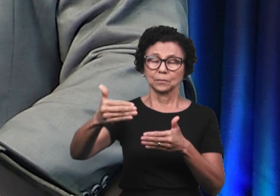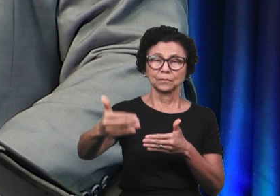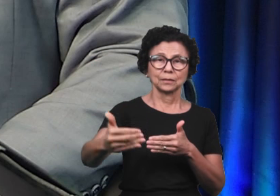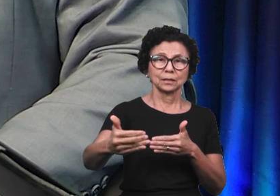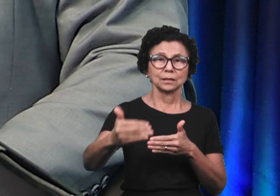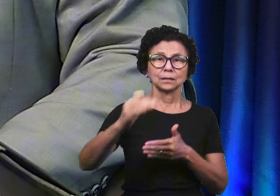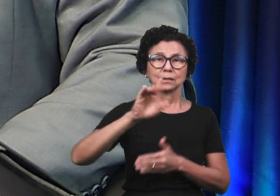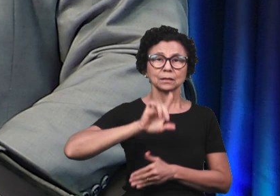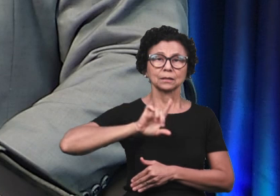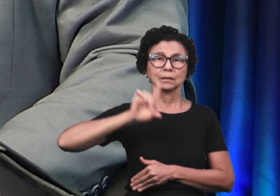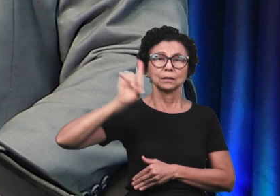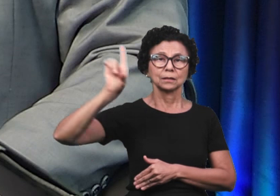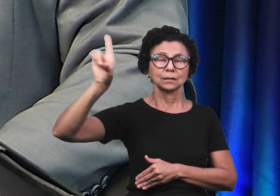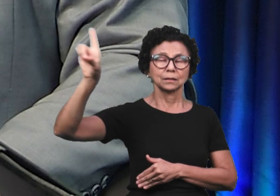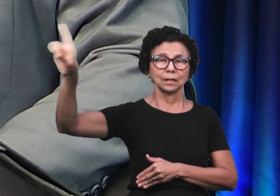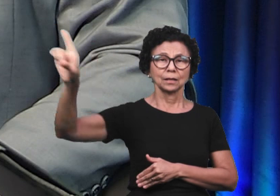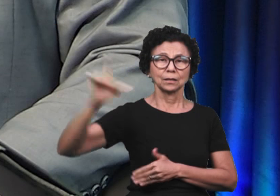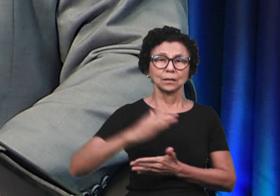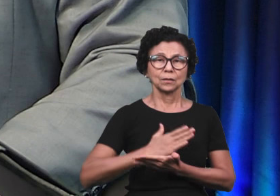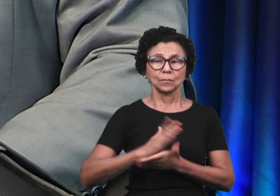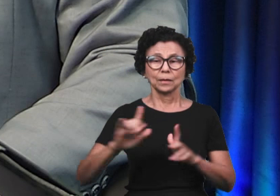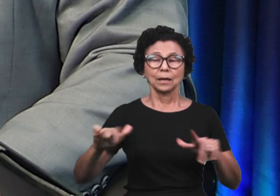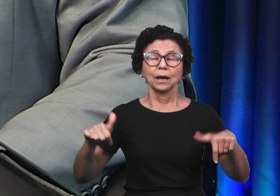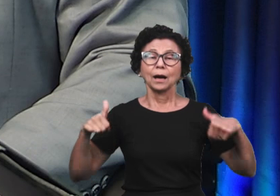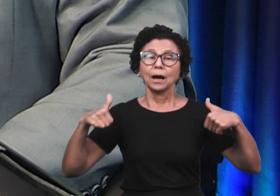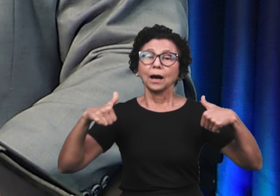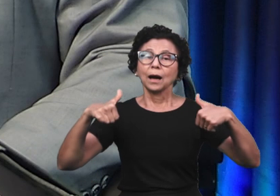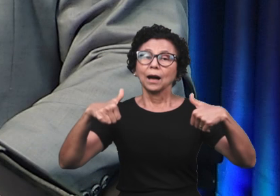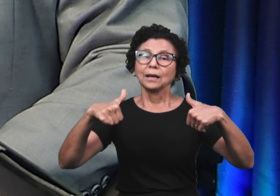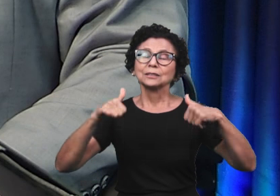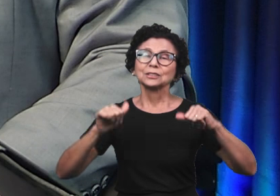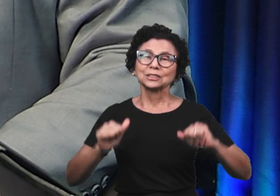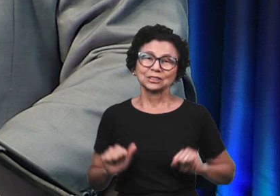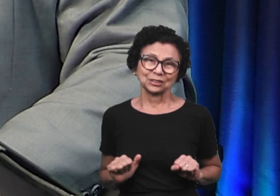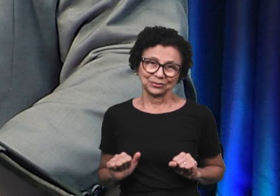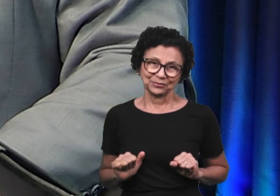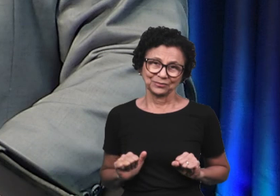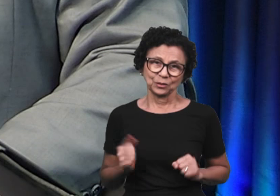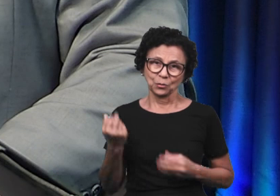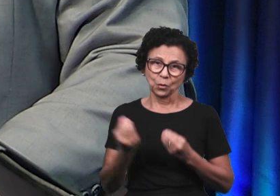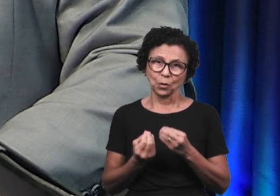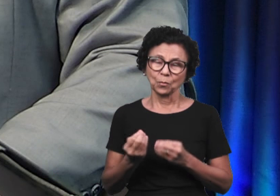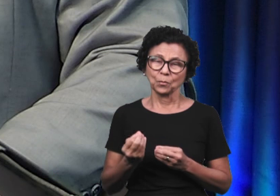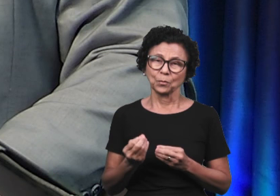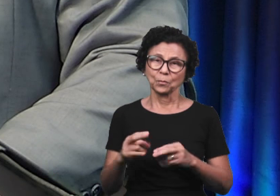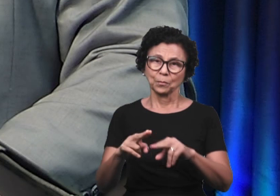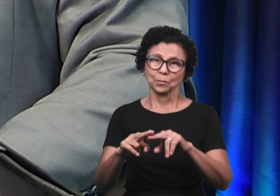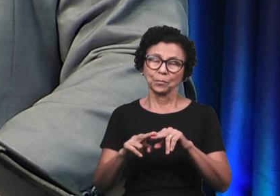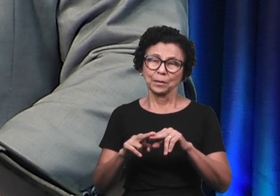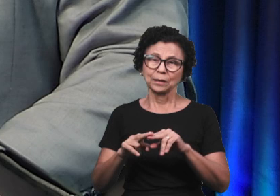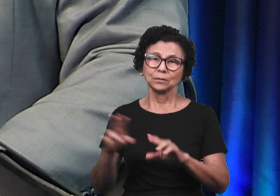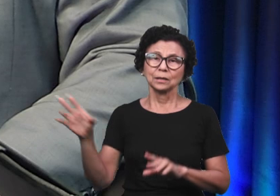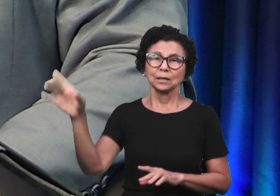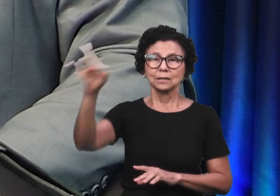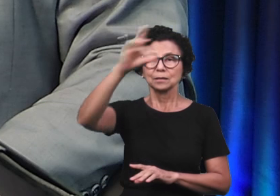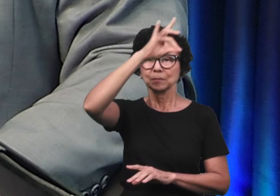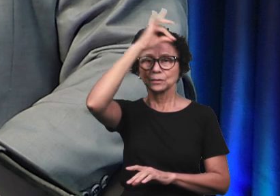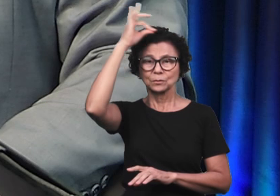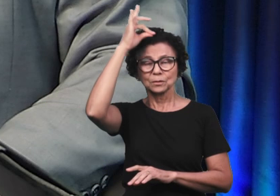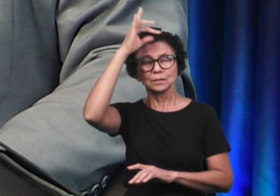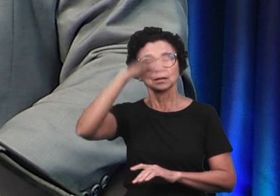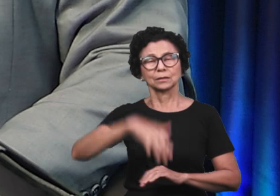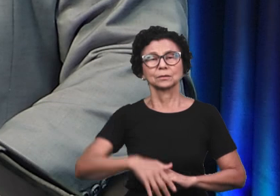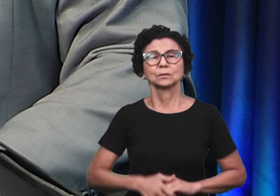começa a agir na vida do homem pelo Espírito Santo. Então, existem essas diferenças que é